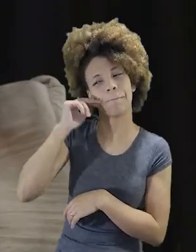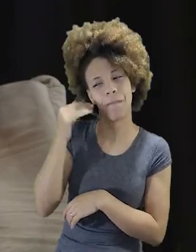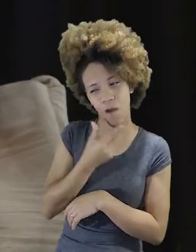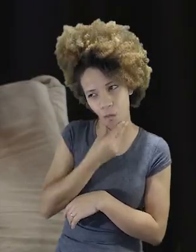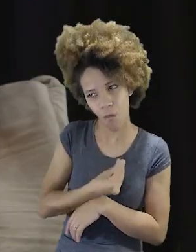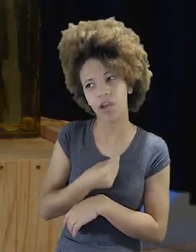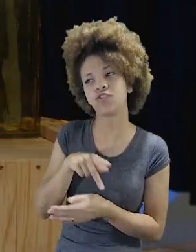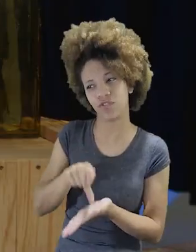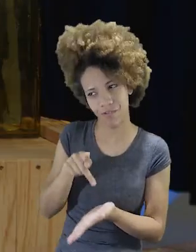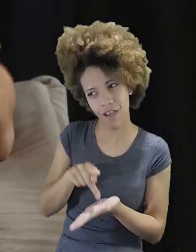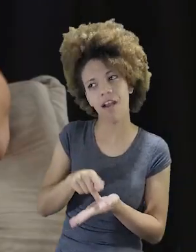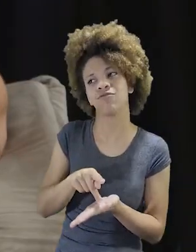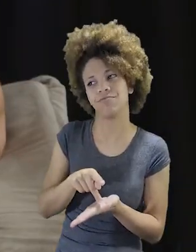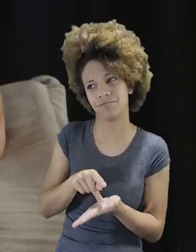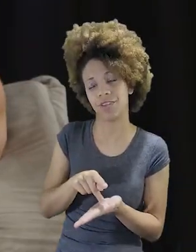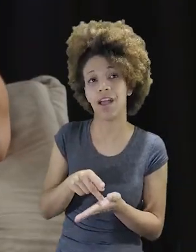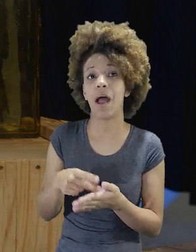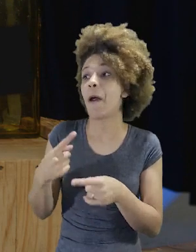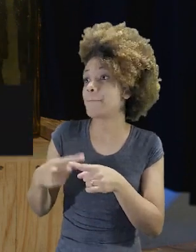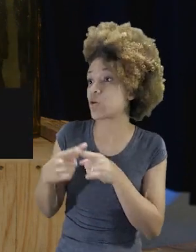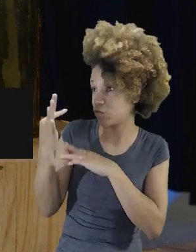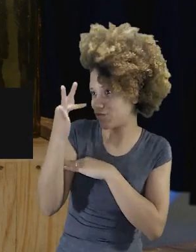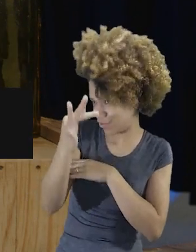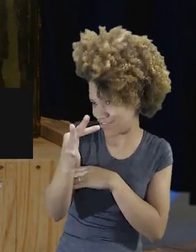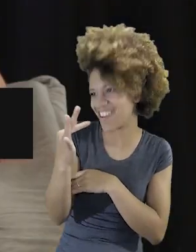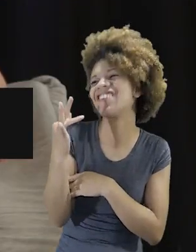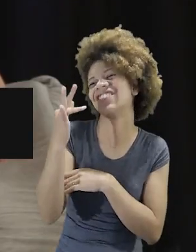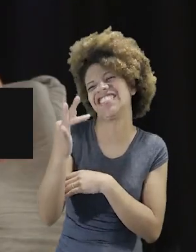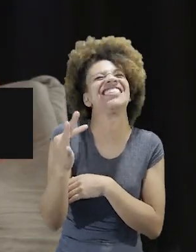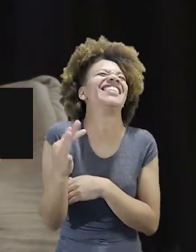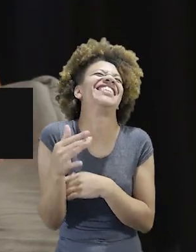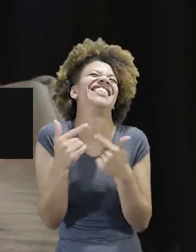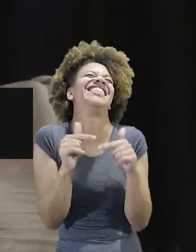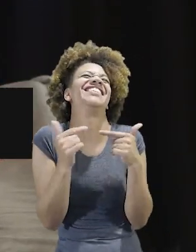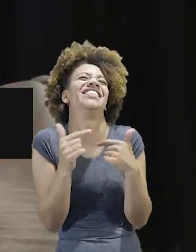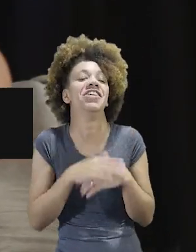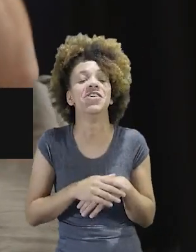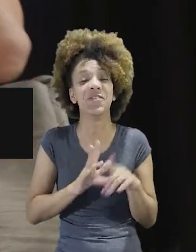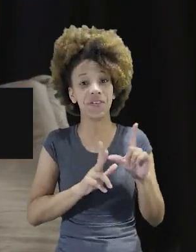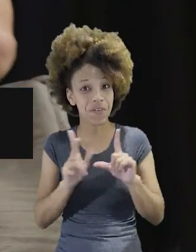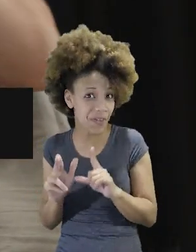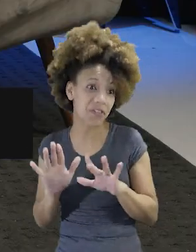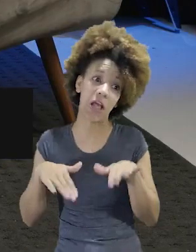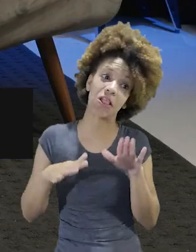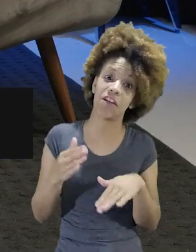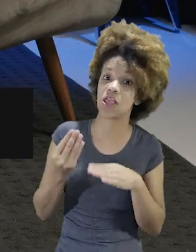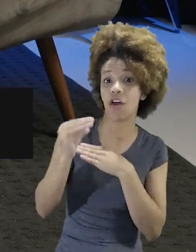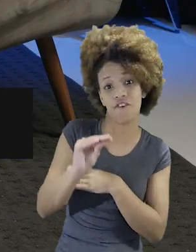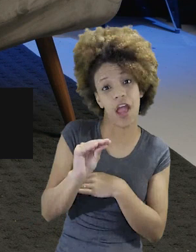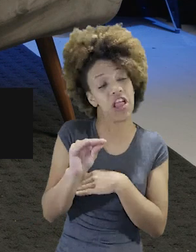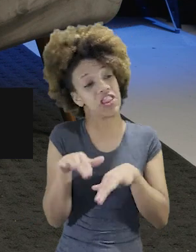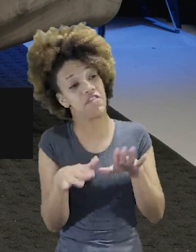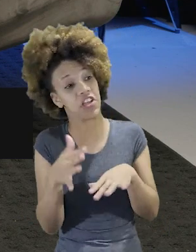ama eu amo de verdade é que eu falei isso no futuro o episódio que talvez